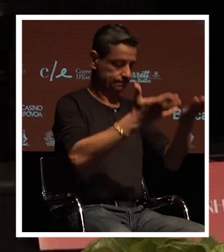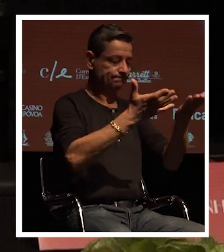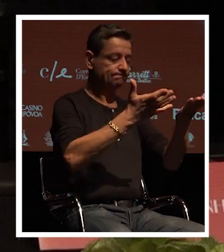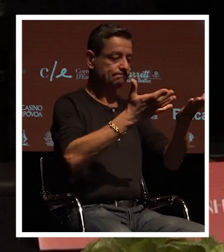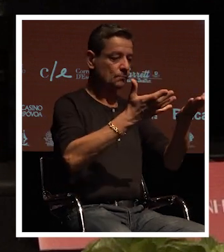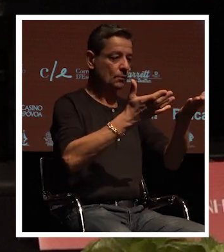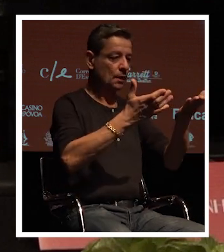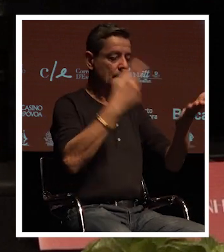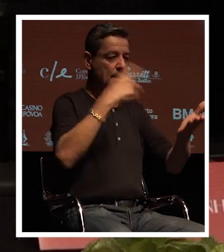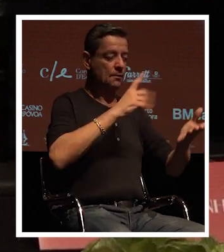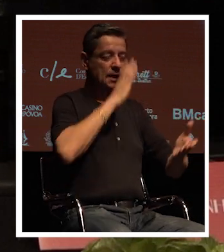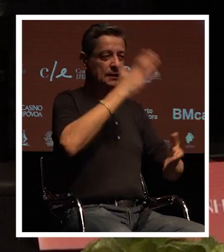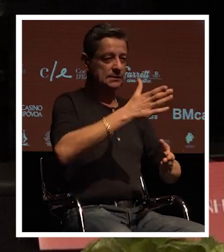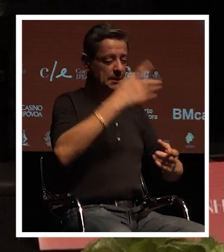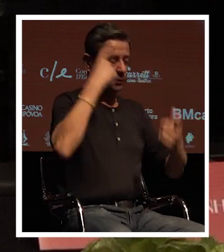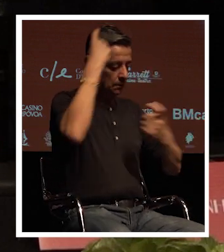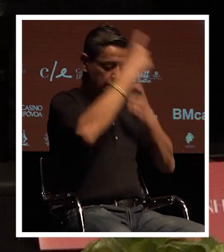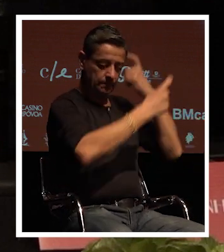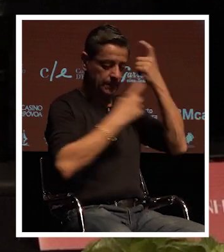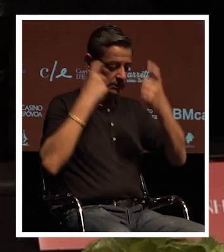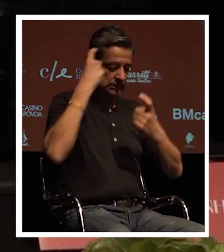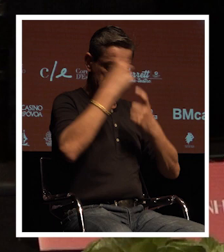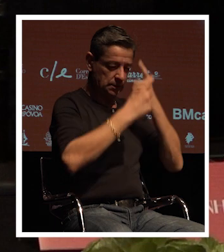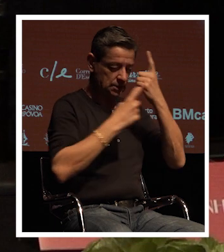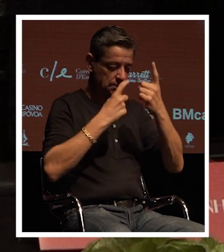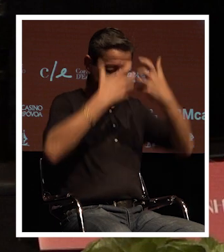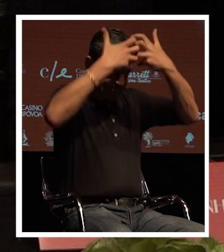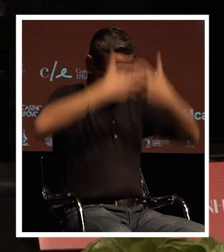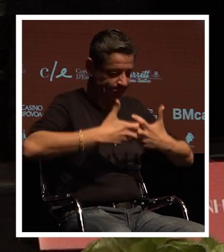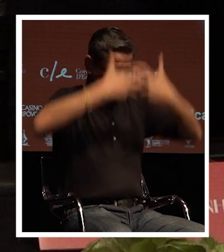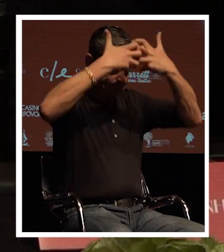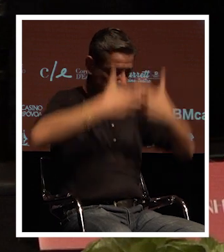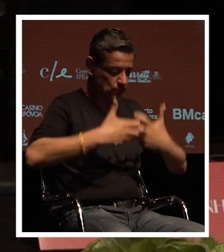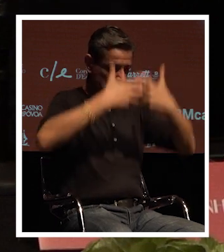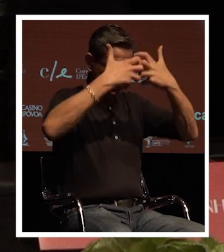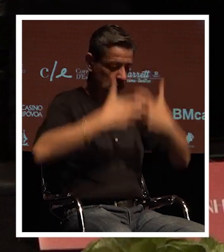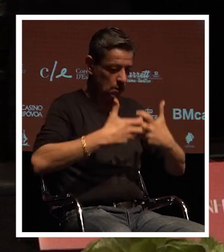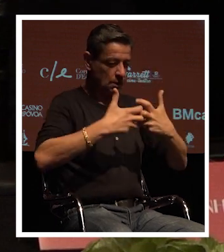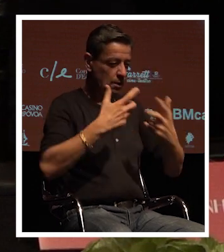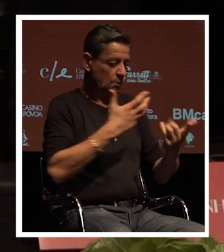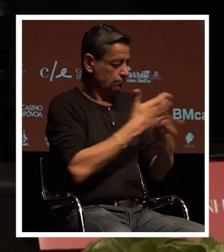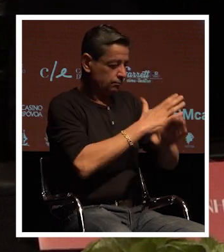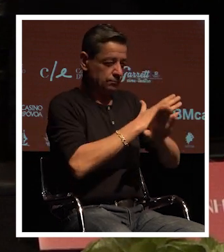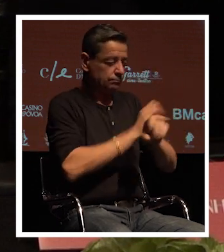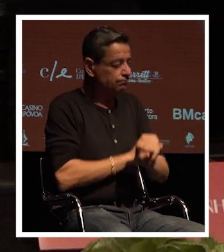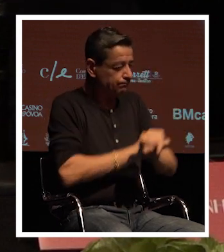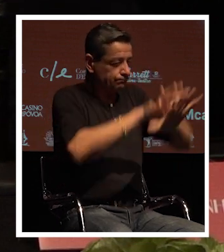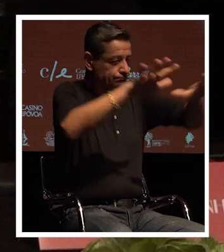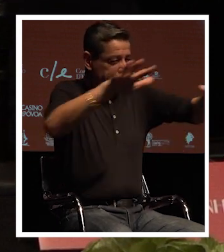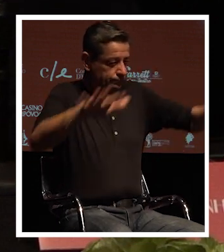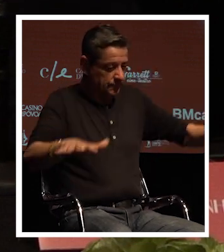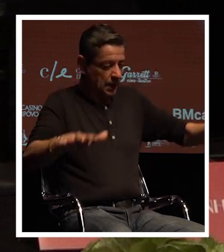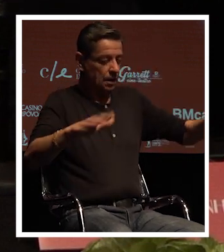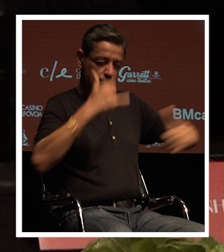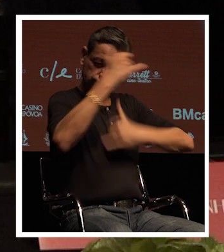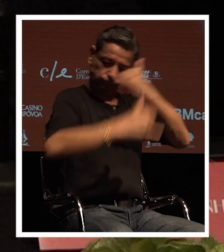ininterrupta fazer a ignição do pensamento com as questões que fui lançando como faúlhas soltas ao vento notio